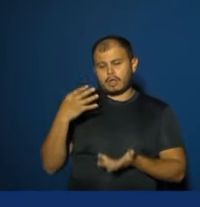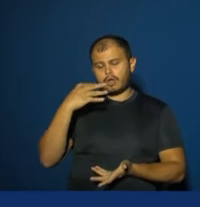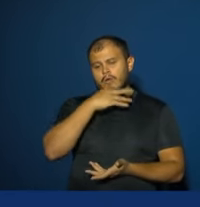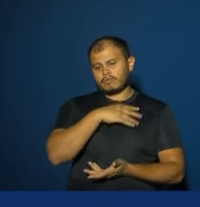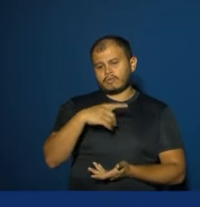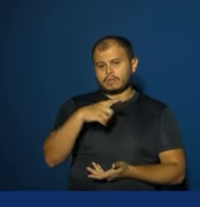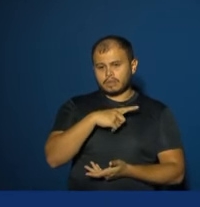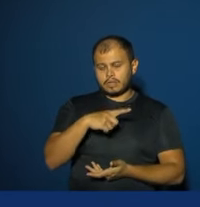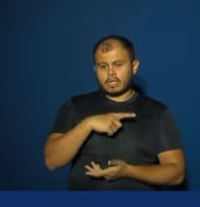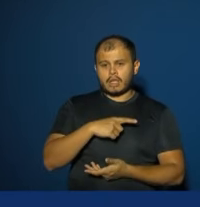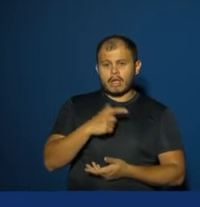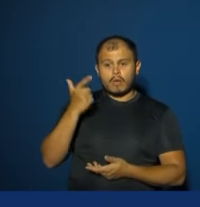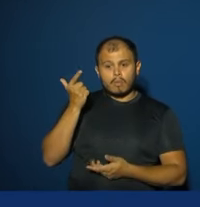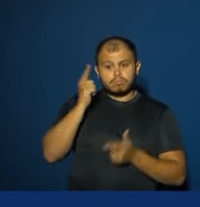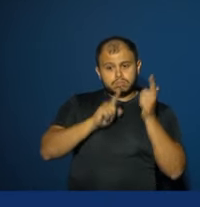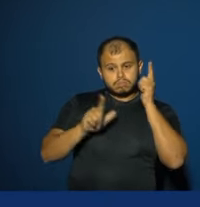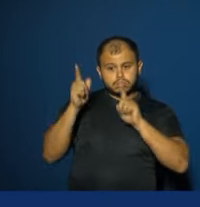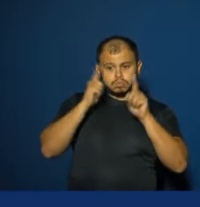solução de